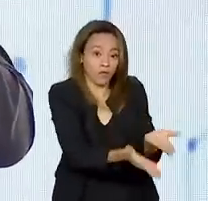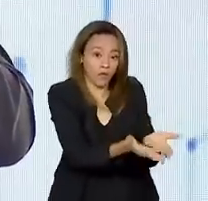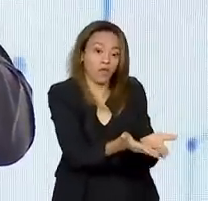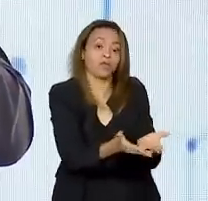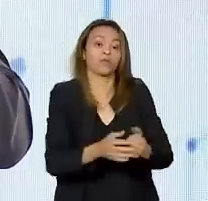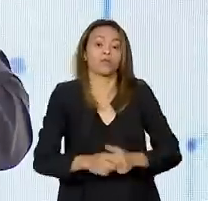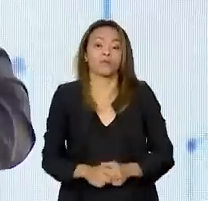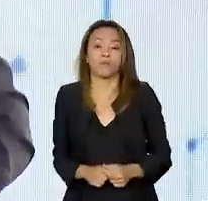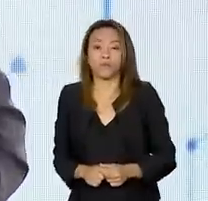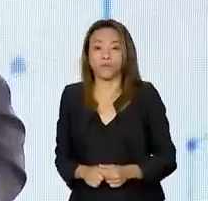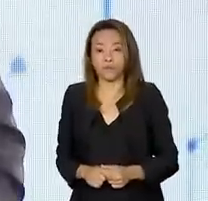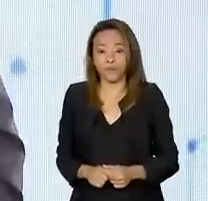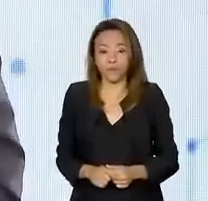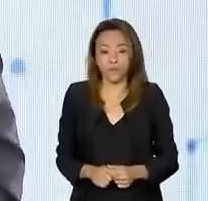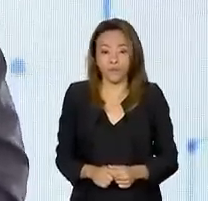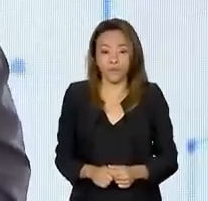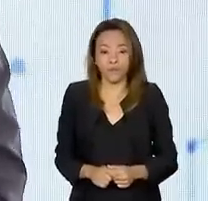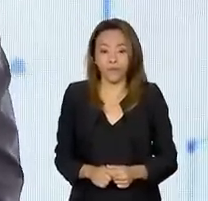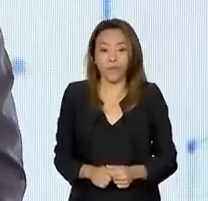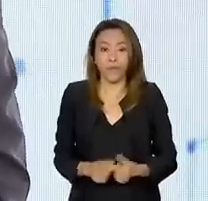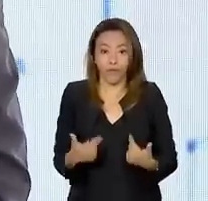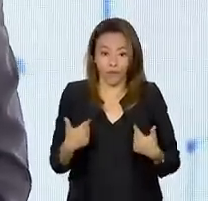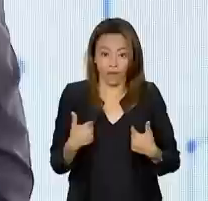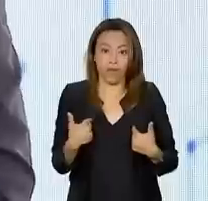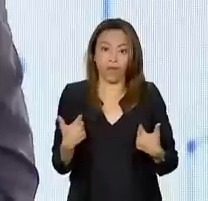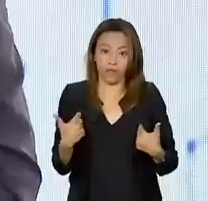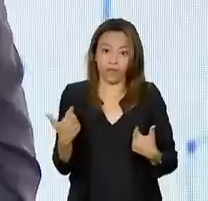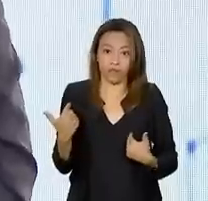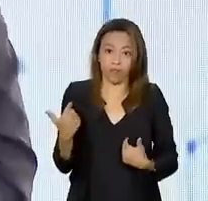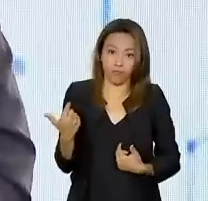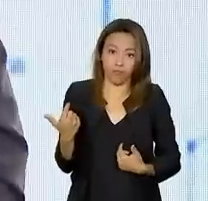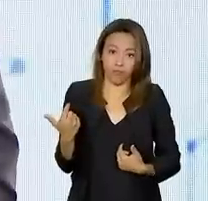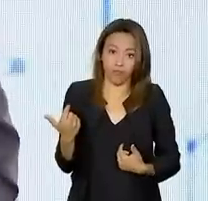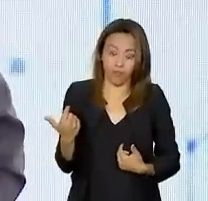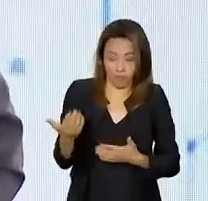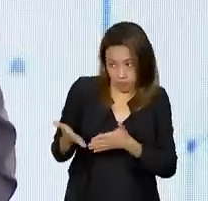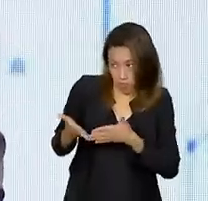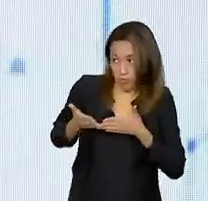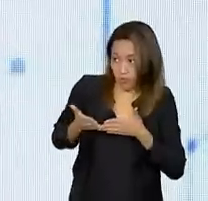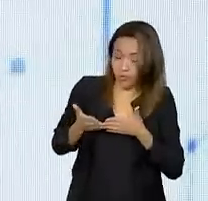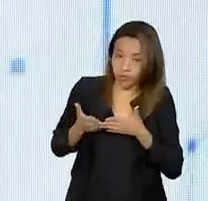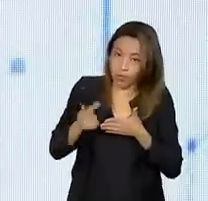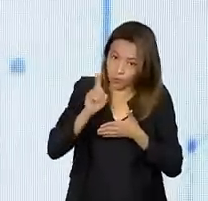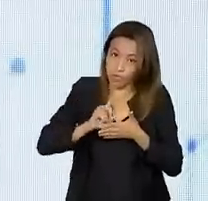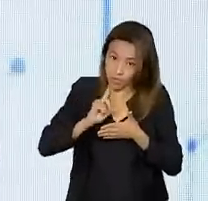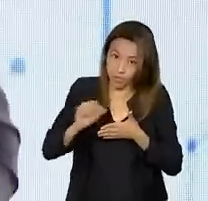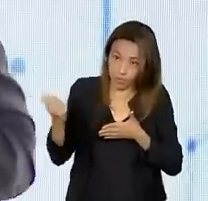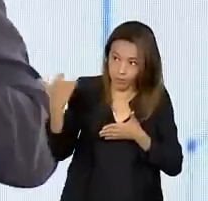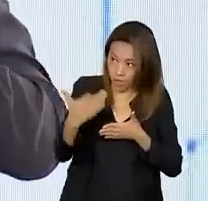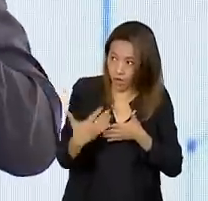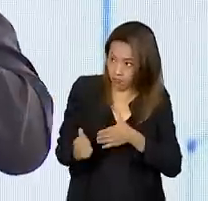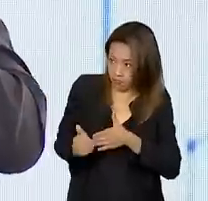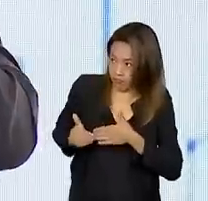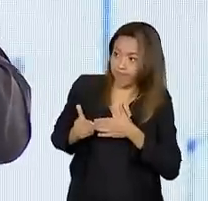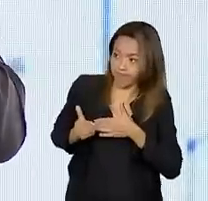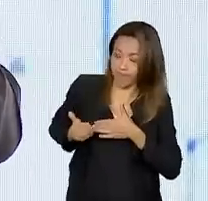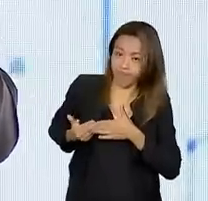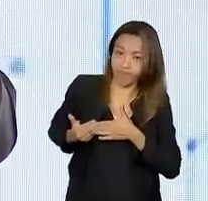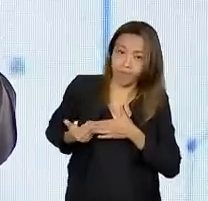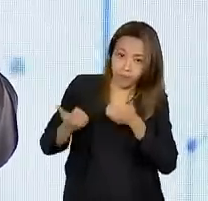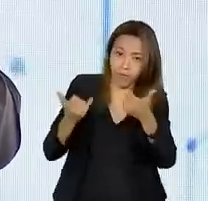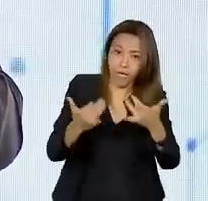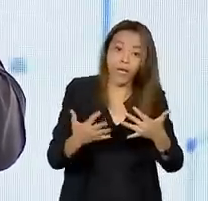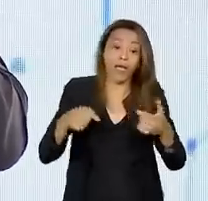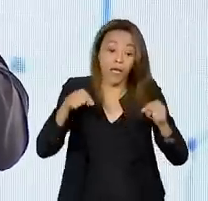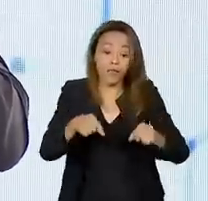E é uma questão, e aqui a ministra, se me permite, ministra, reforçar, esse debate